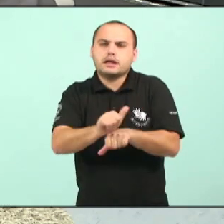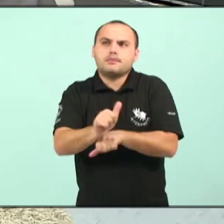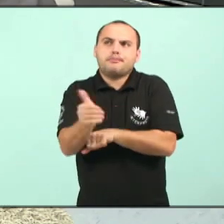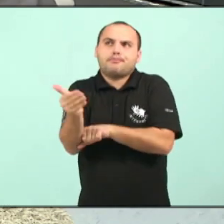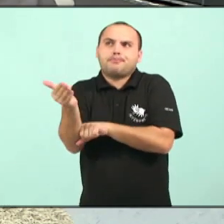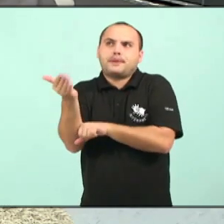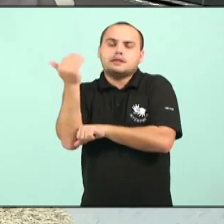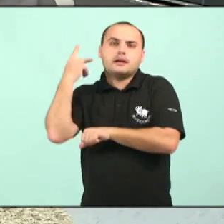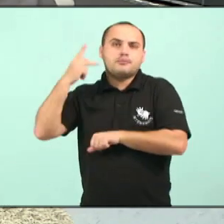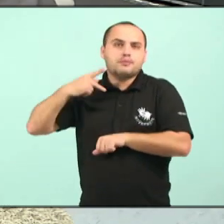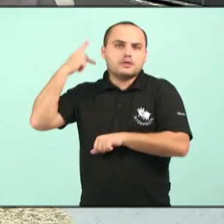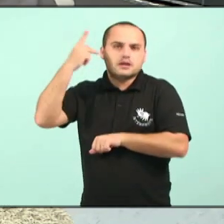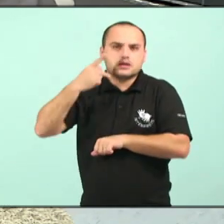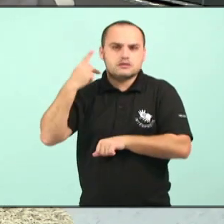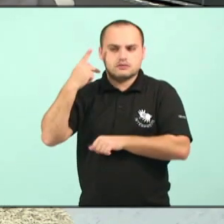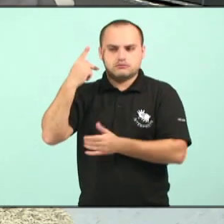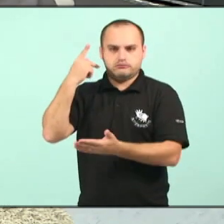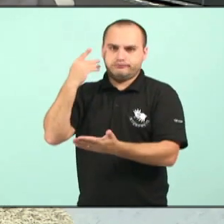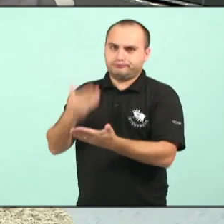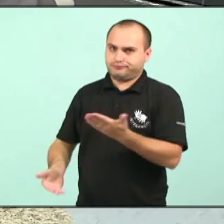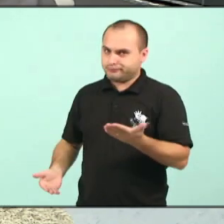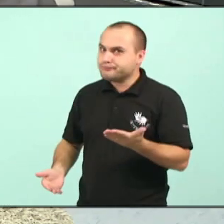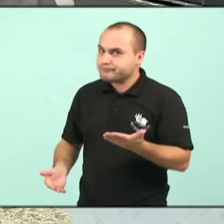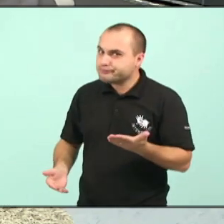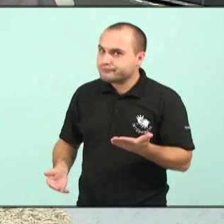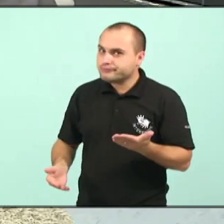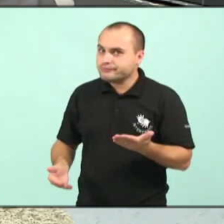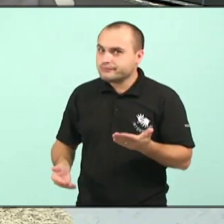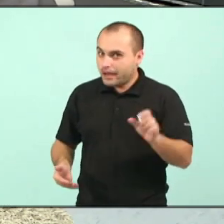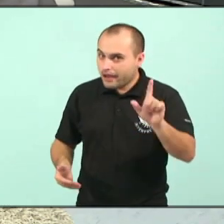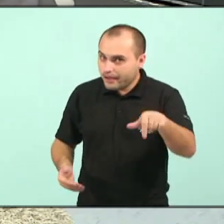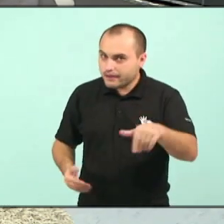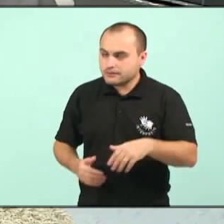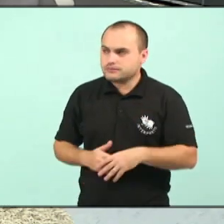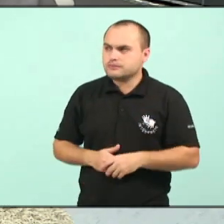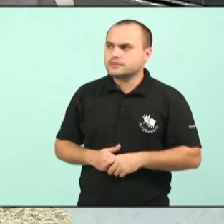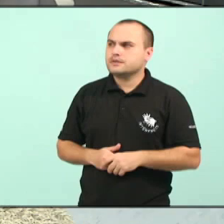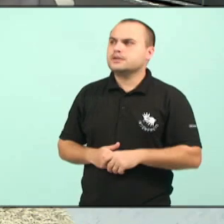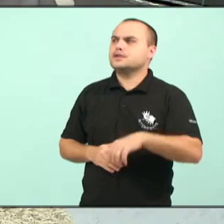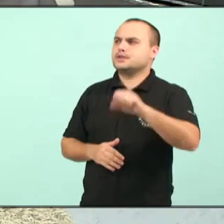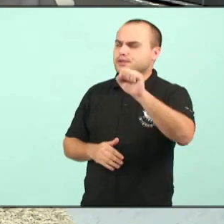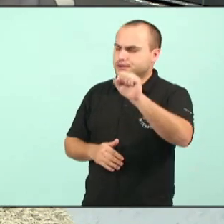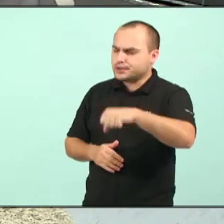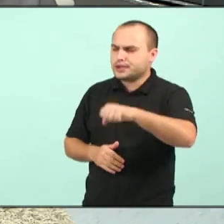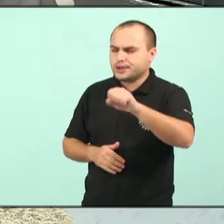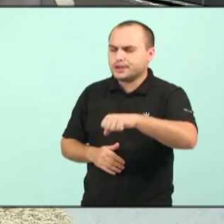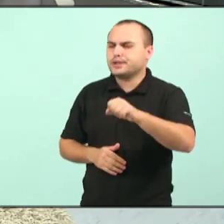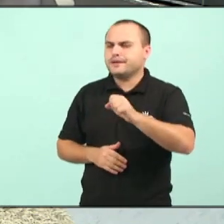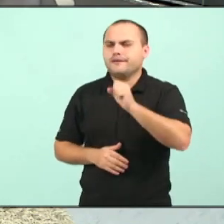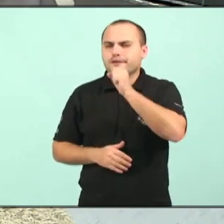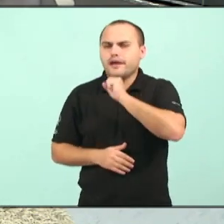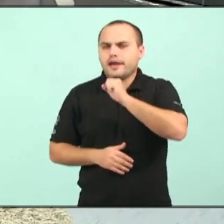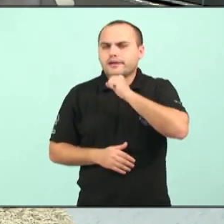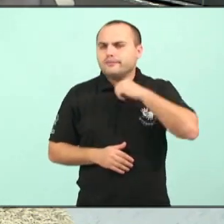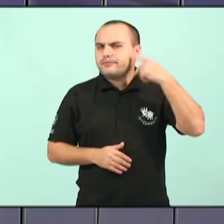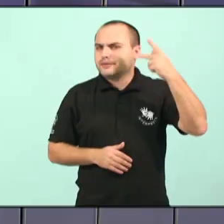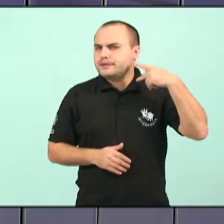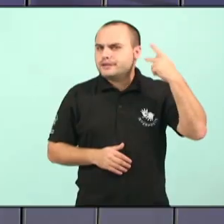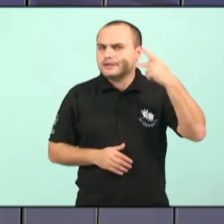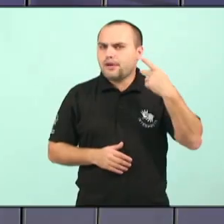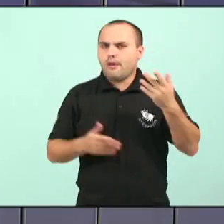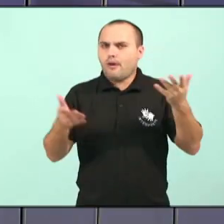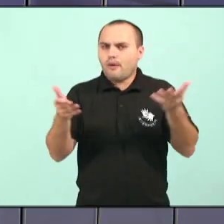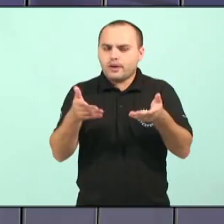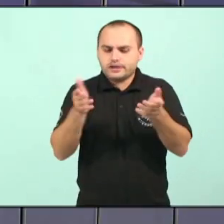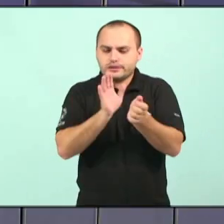fazer efeito para as próximas, vereador. Essas velhas práticas, as velhas raposas políticas, hoje em dia não dá mais para